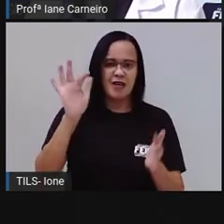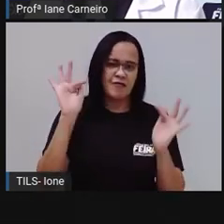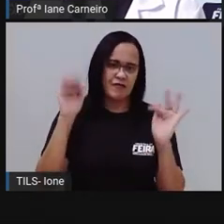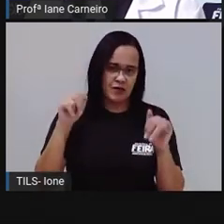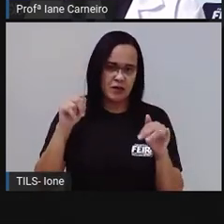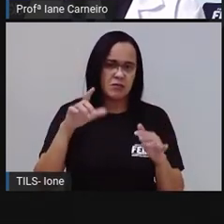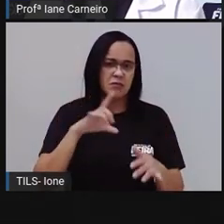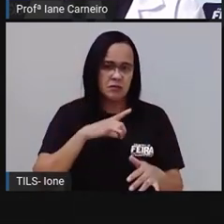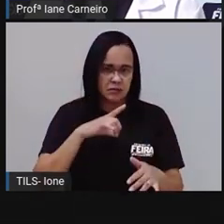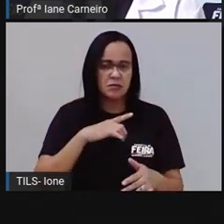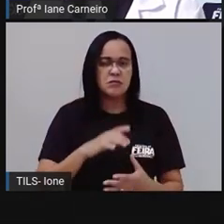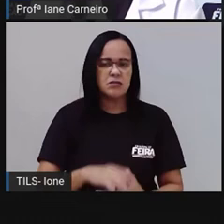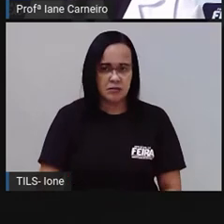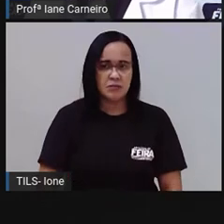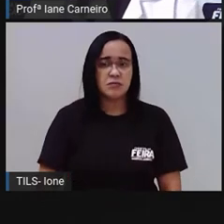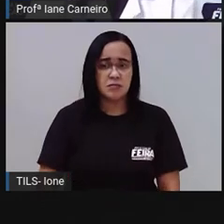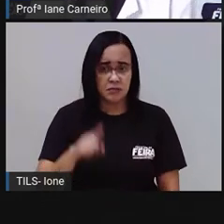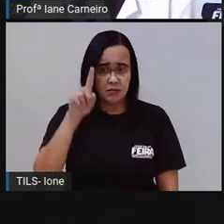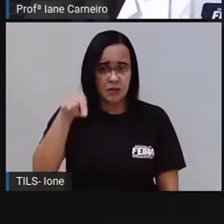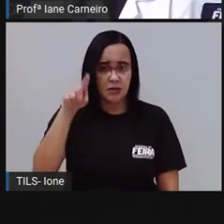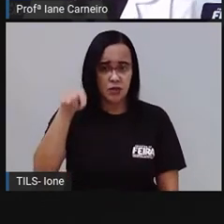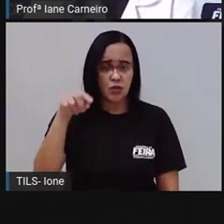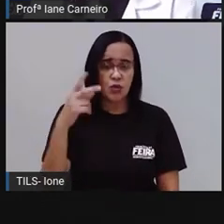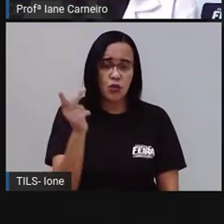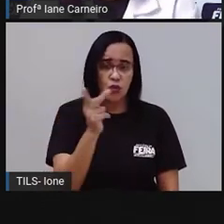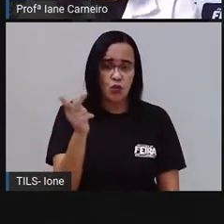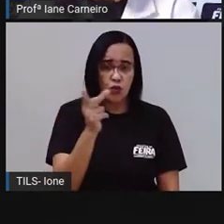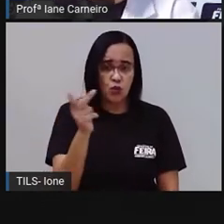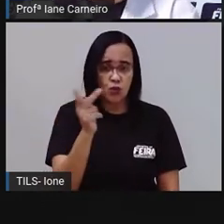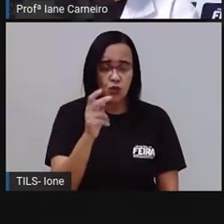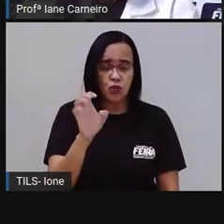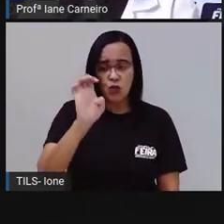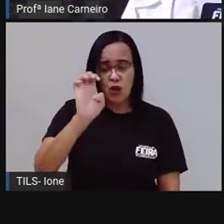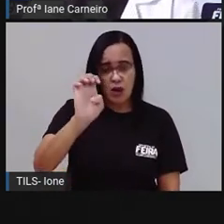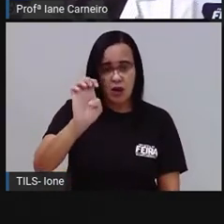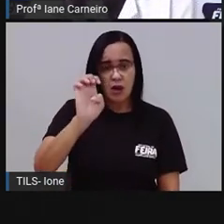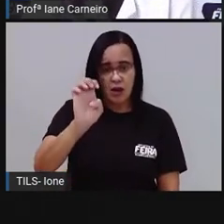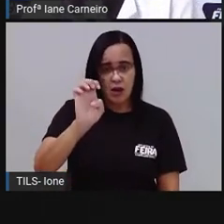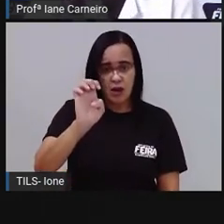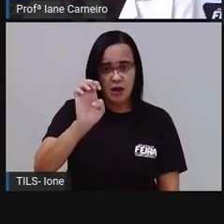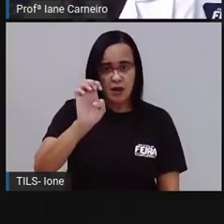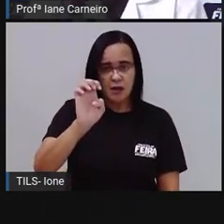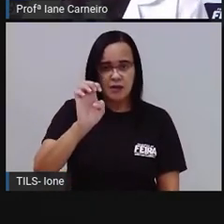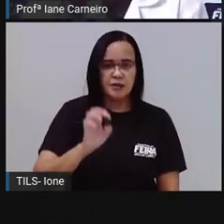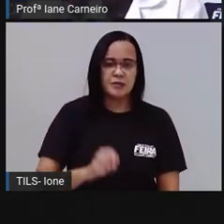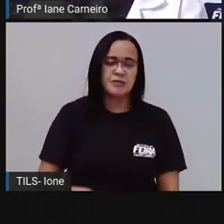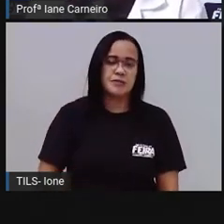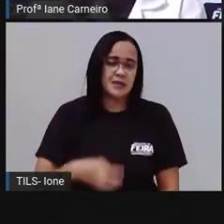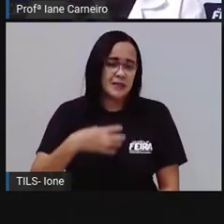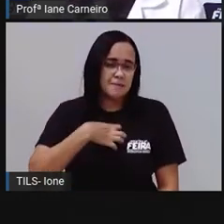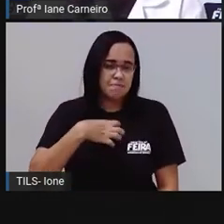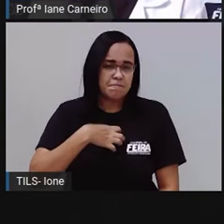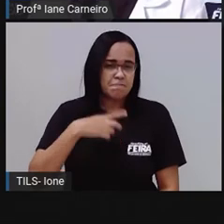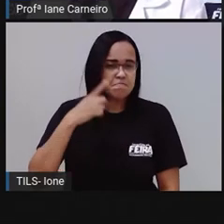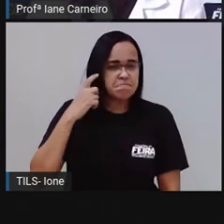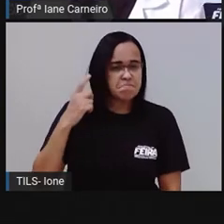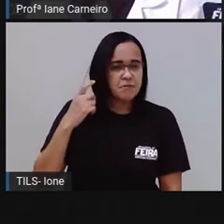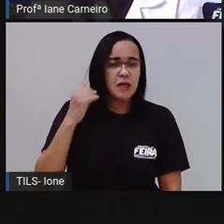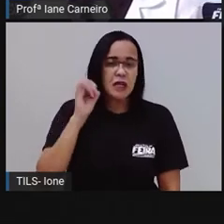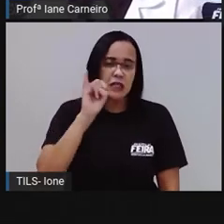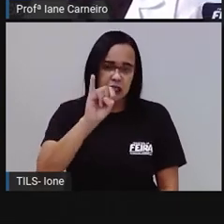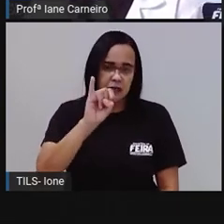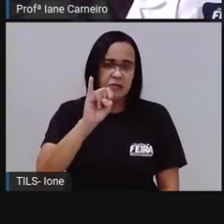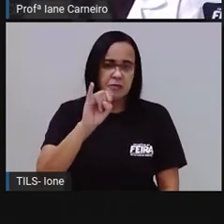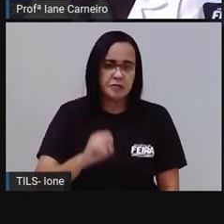E aqui do nosso nome, ele tem o som da letra I, beleza? Aqui é outra letra